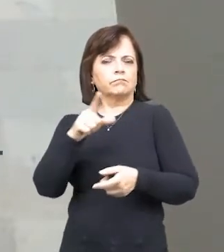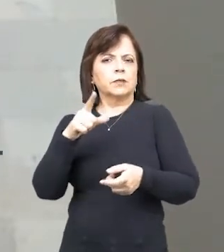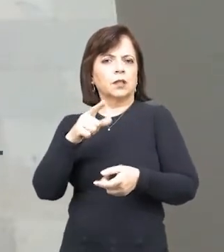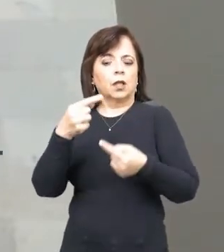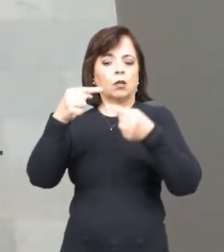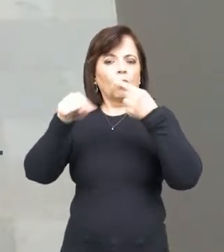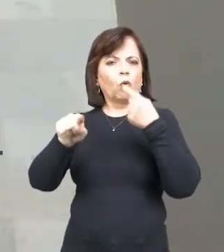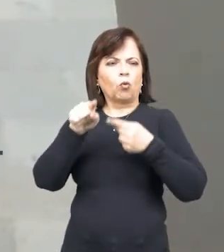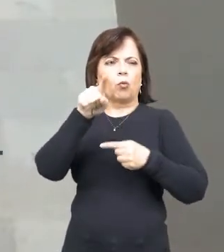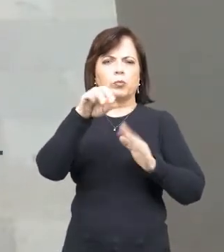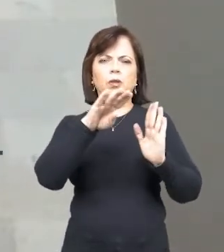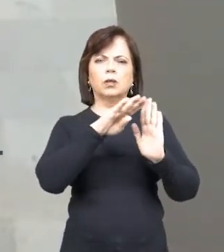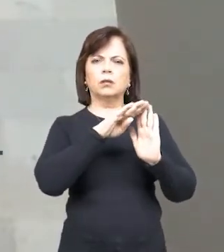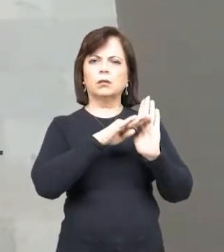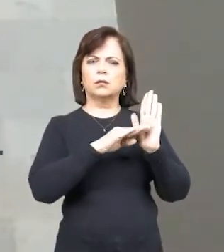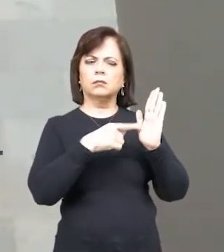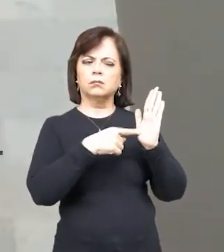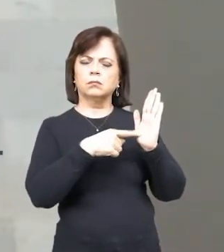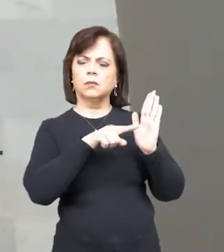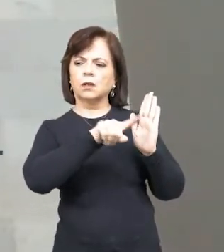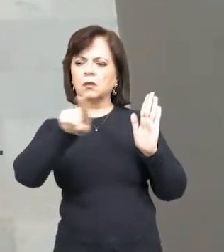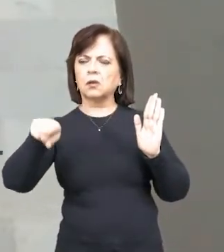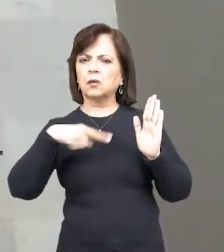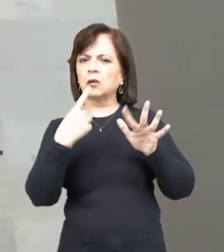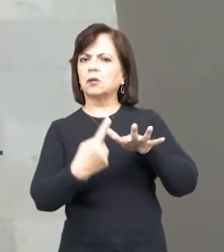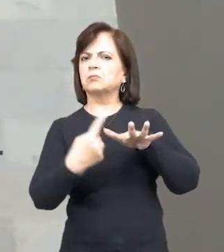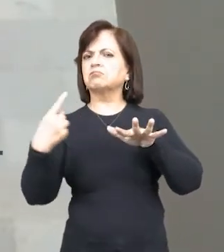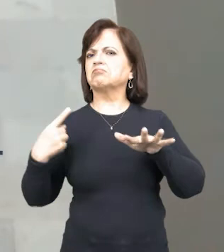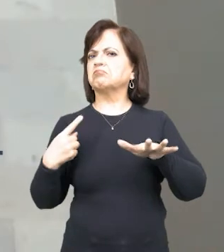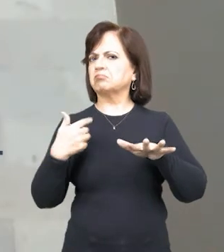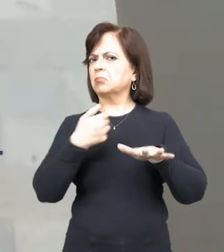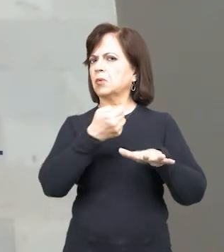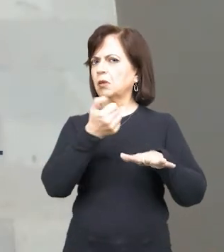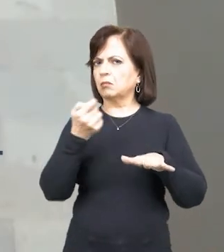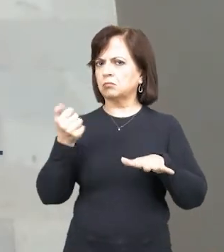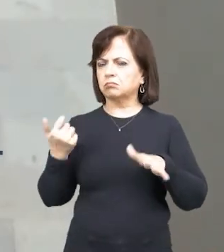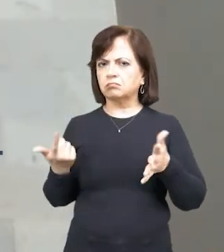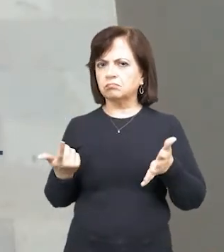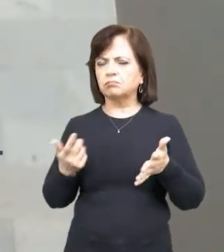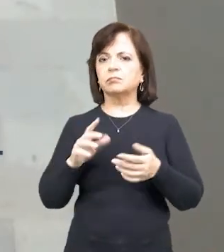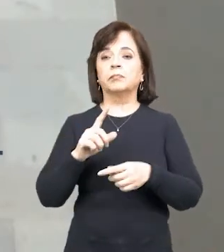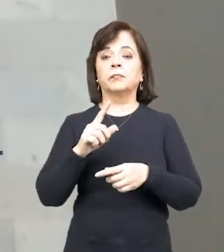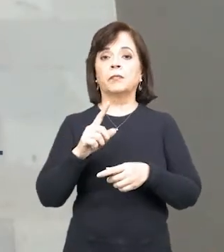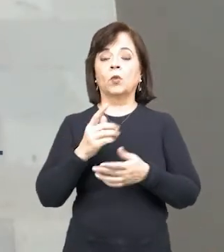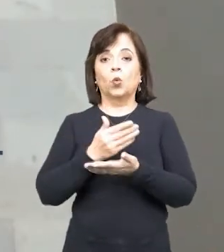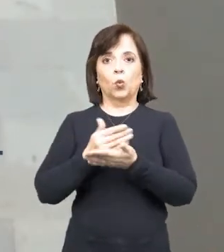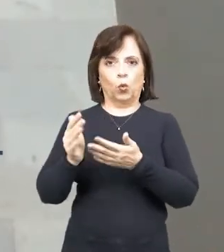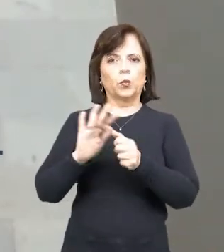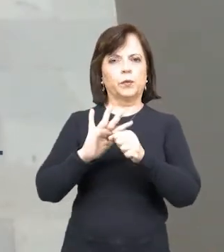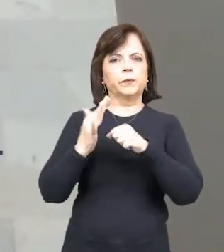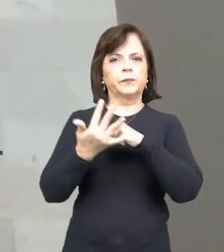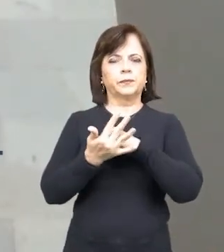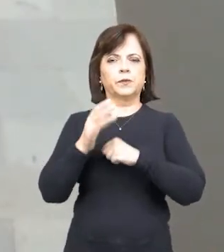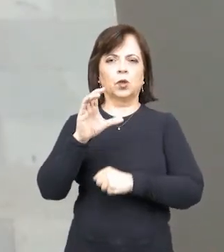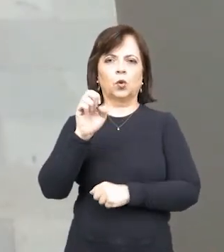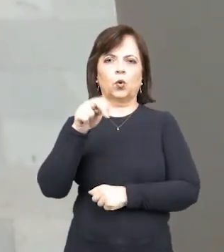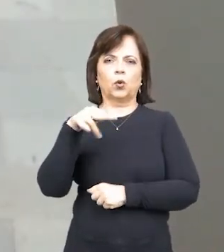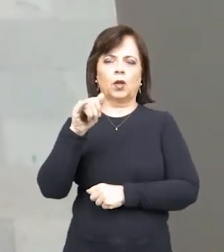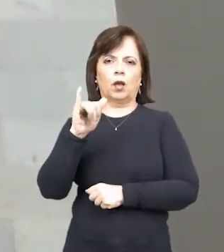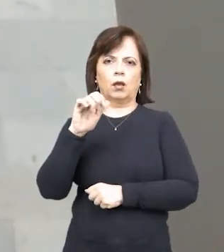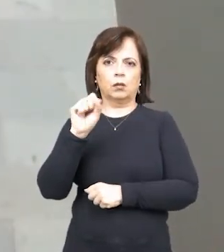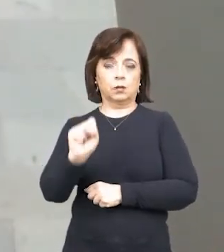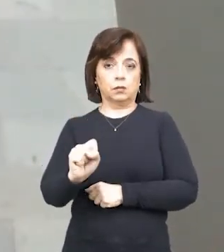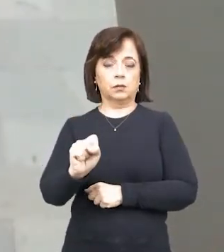condizentes com a situação epidemiológica da região. No início da pandemia, o